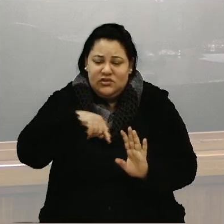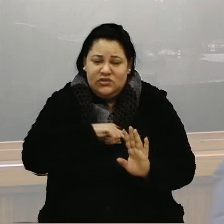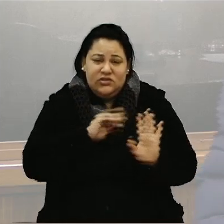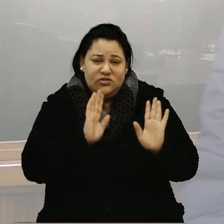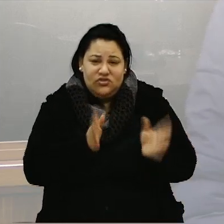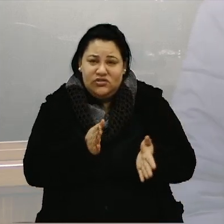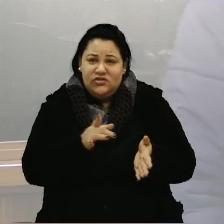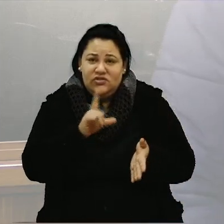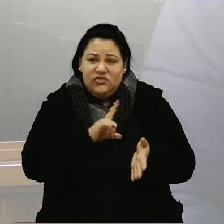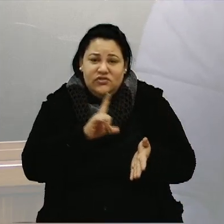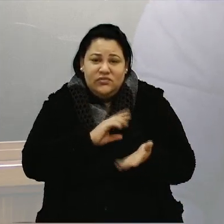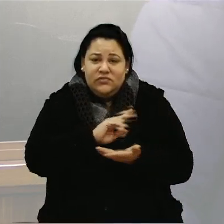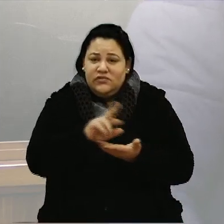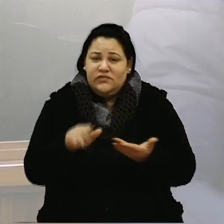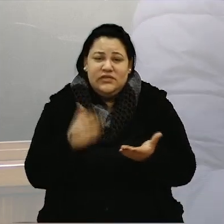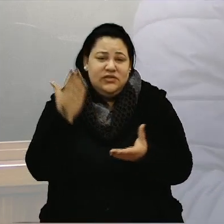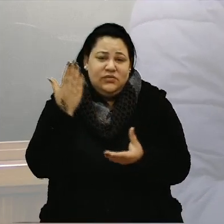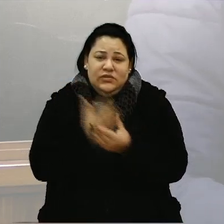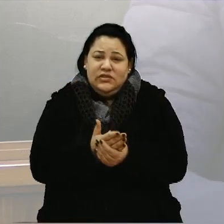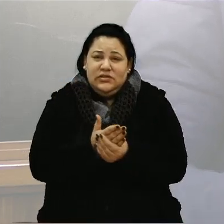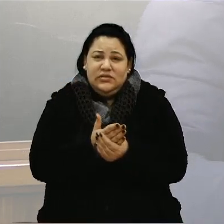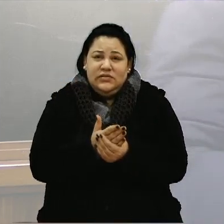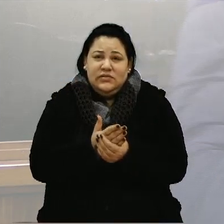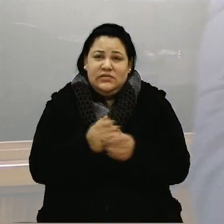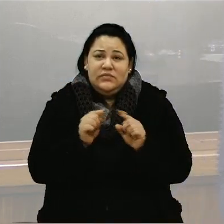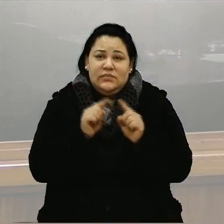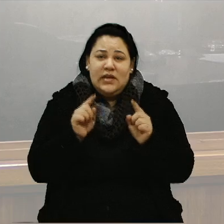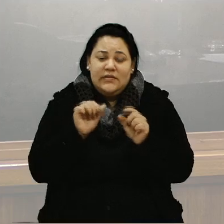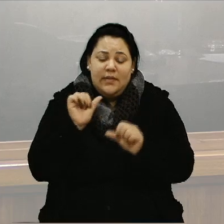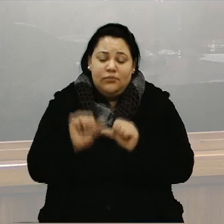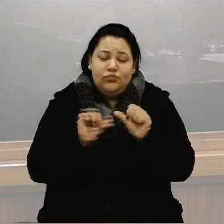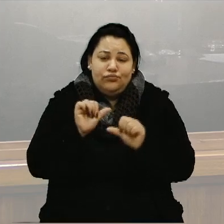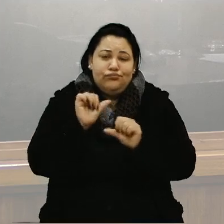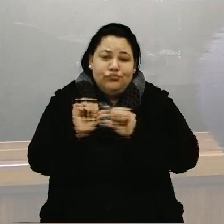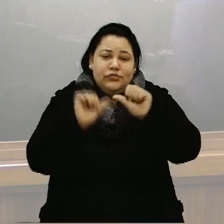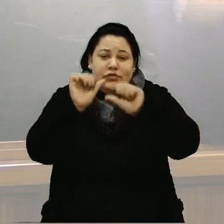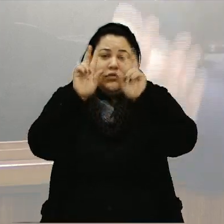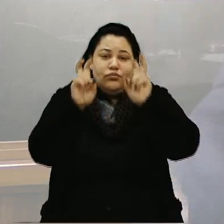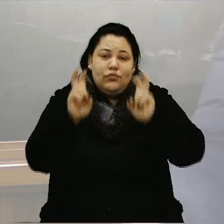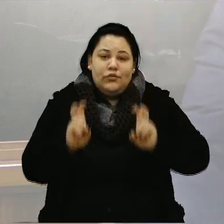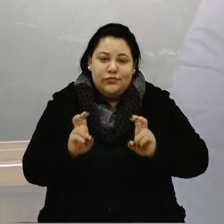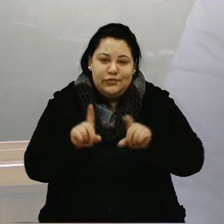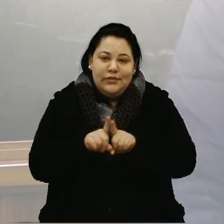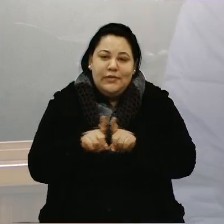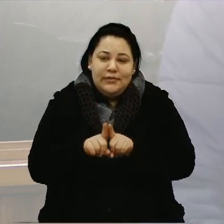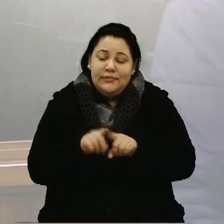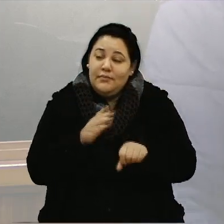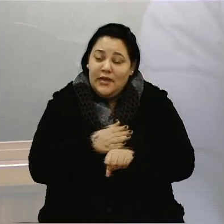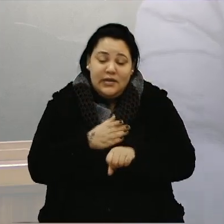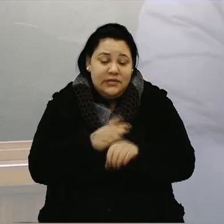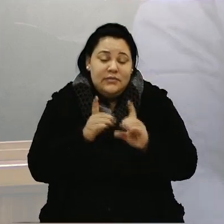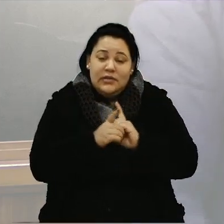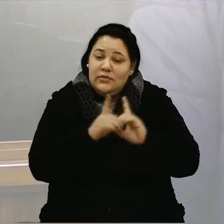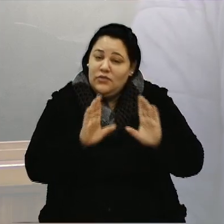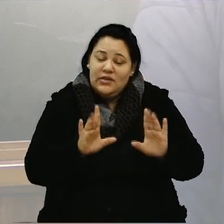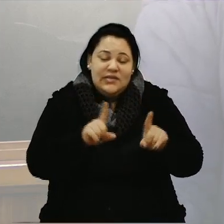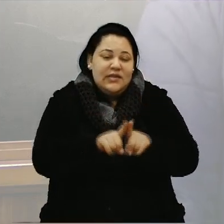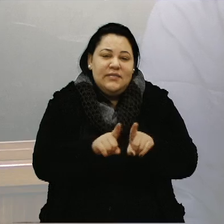por vários desses processos, só que vamos mudando as posições, né? Isso faz parte da democracia